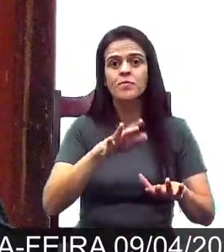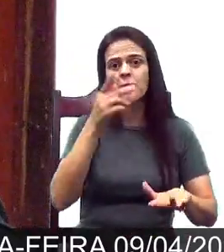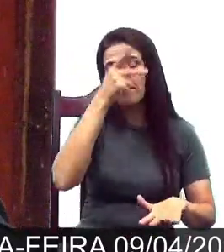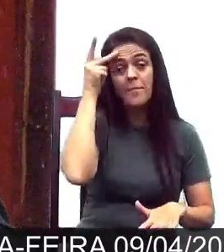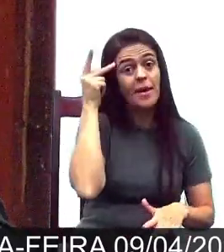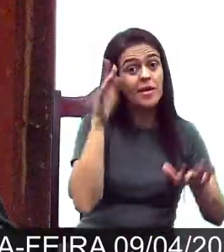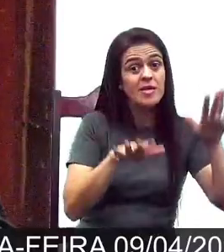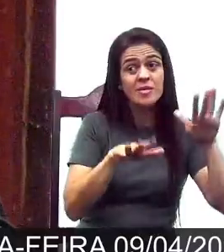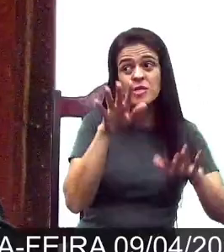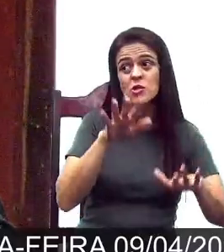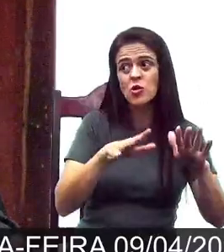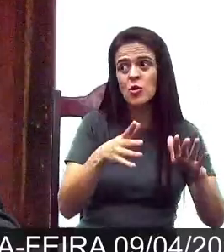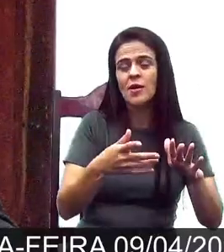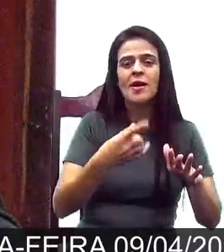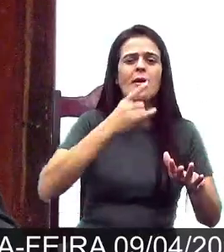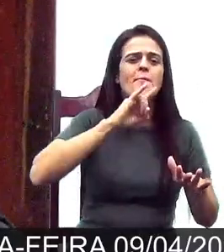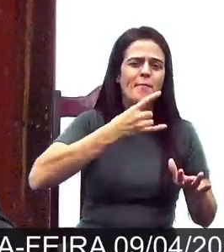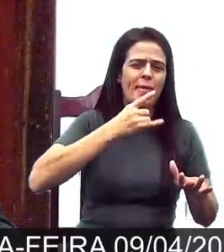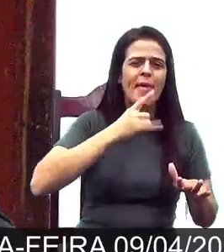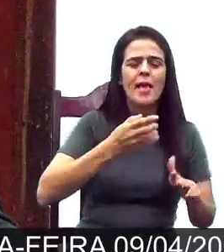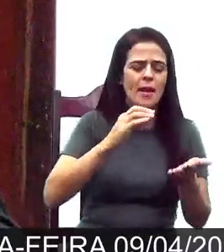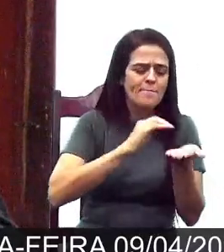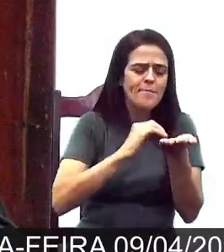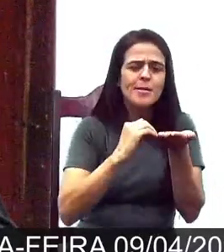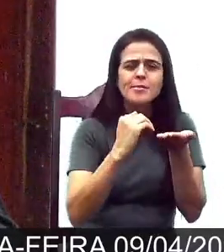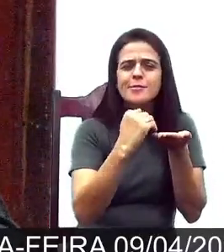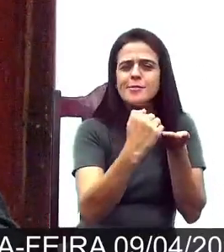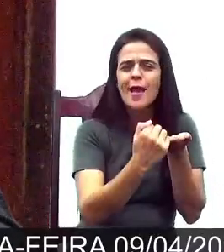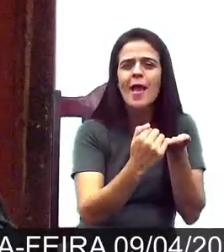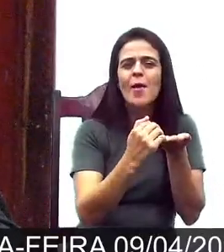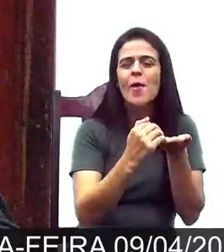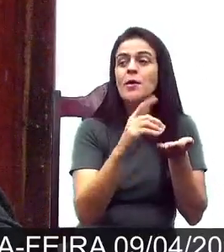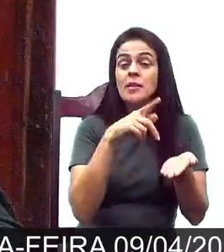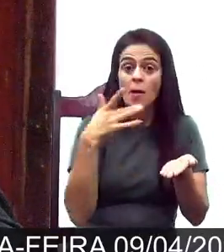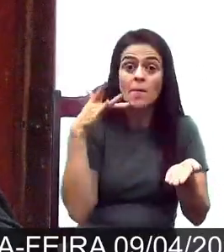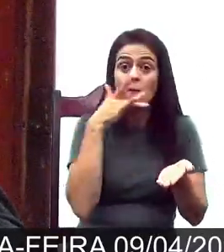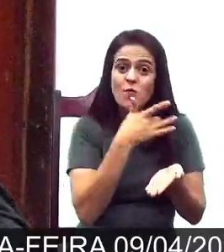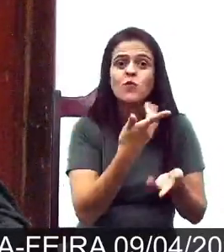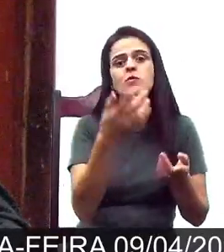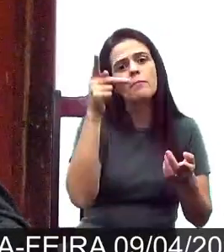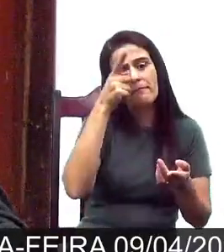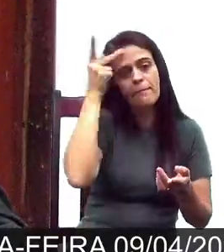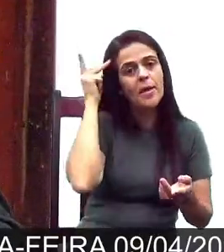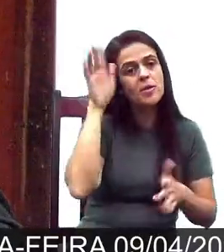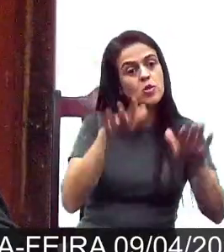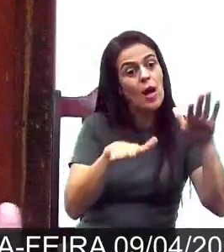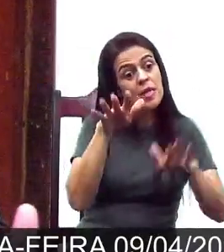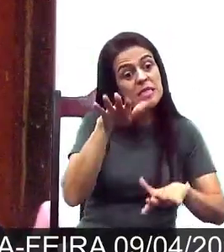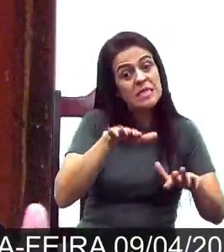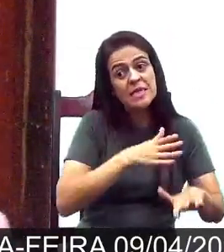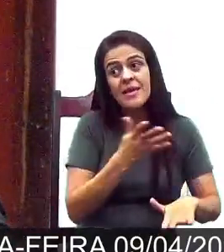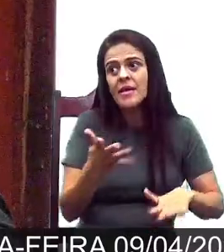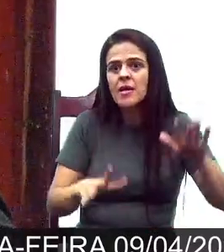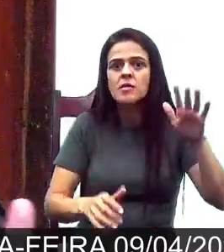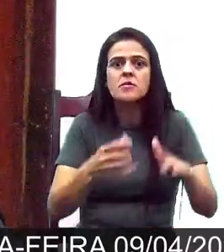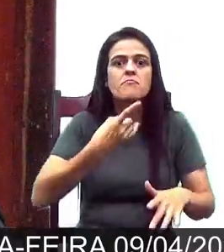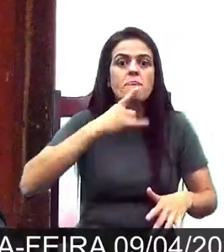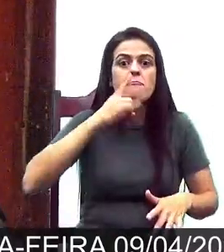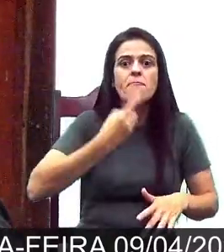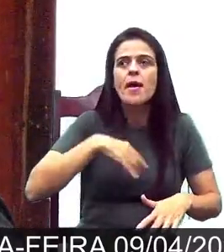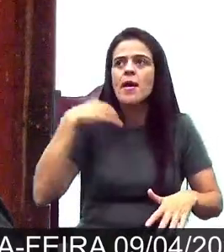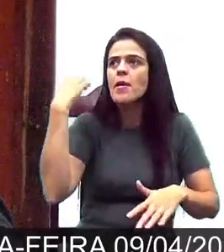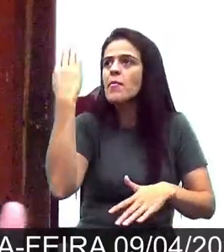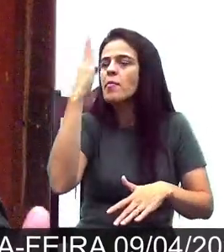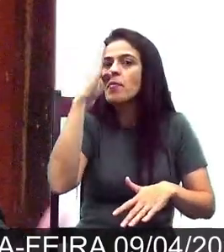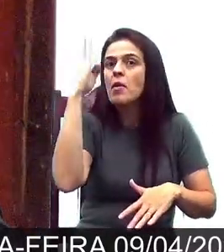Eu acho que vende muito uma dosinha, um pastelzinho, uma garapa, e as pessoas às vezes saem de si, né, e às